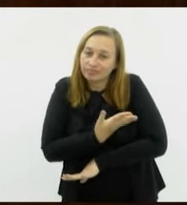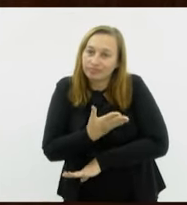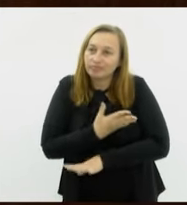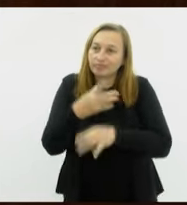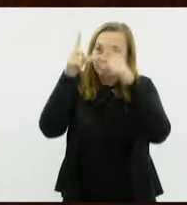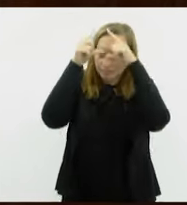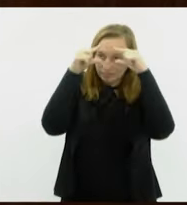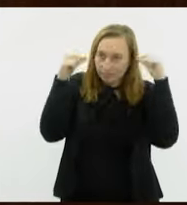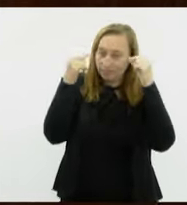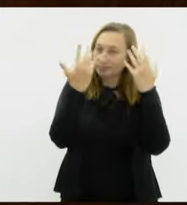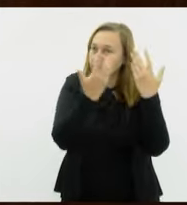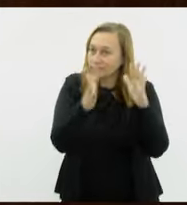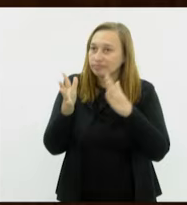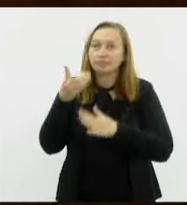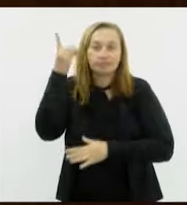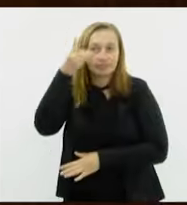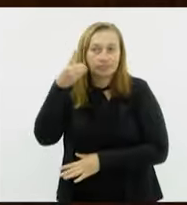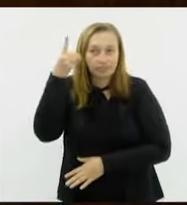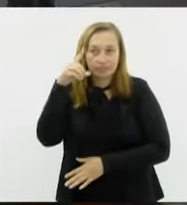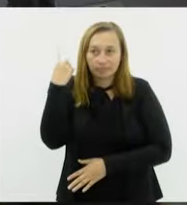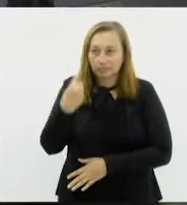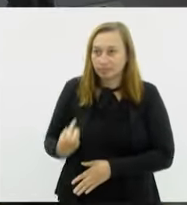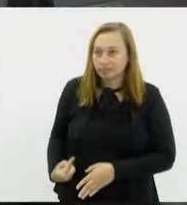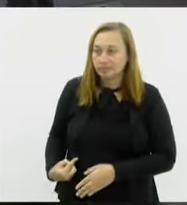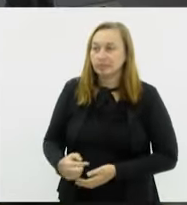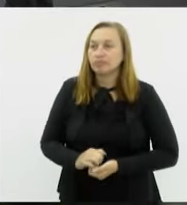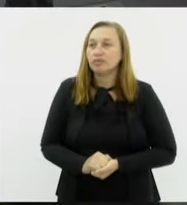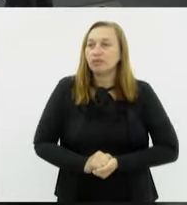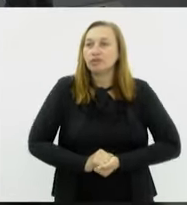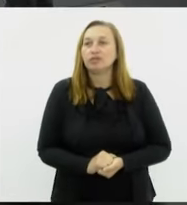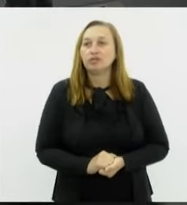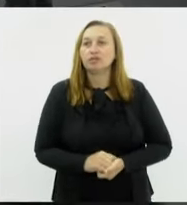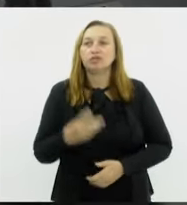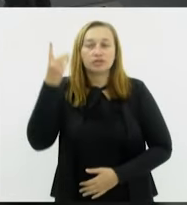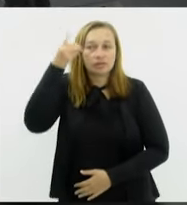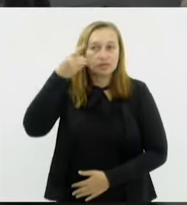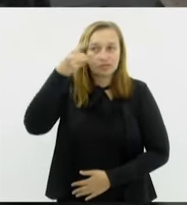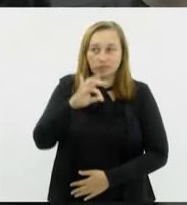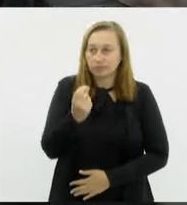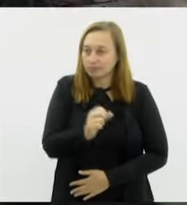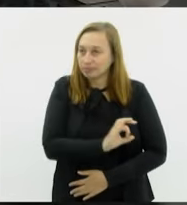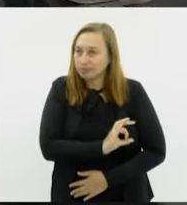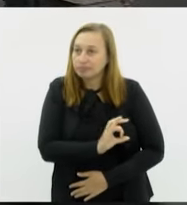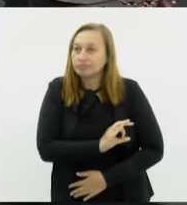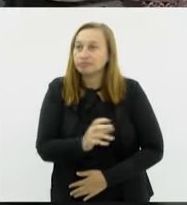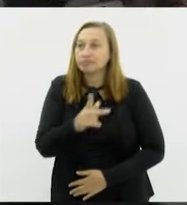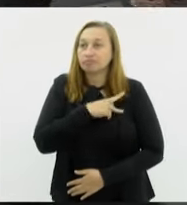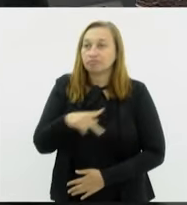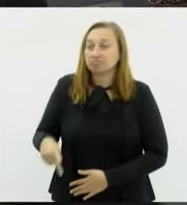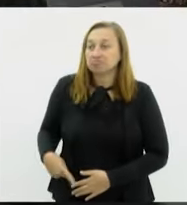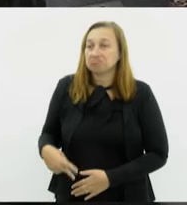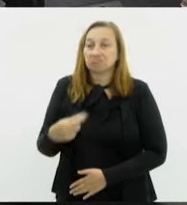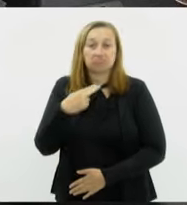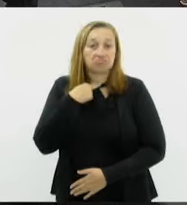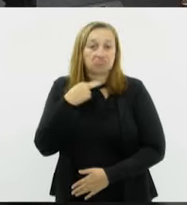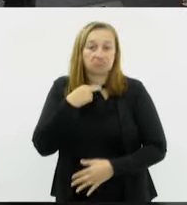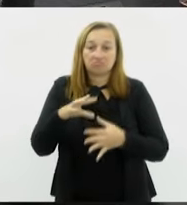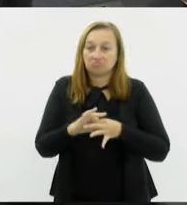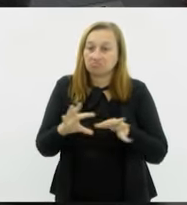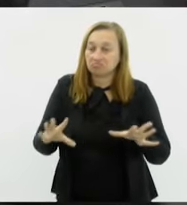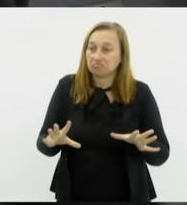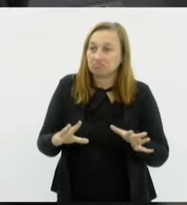enfermeira Rejane, e parabéns à deputada Dani Balbi. Deputada Marta Rocha. Presidente, eu não poderia deixar